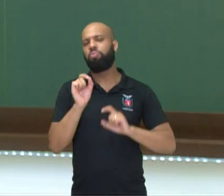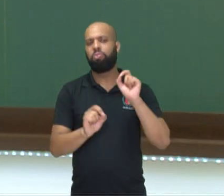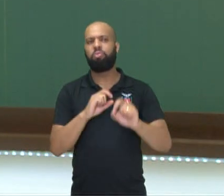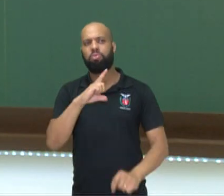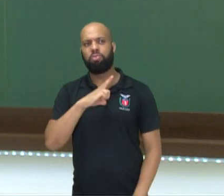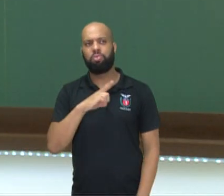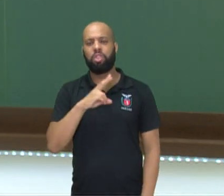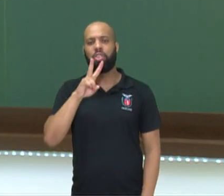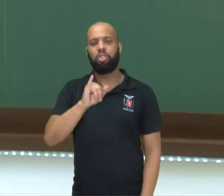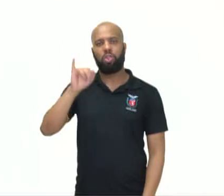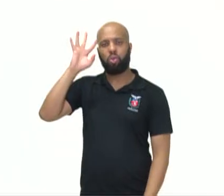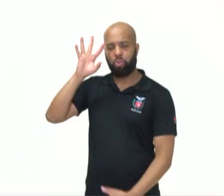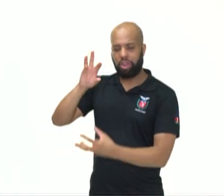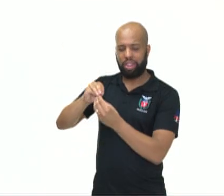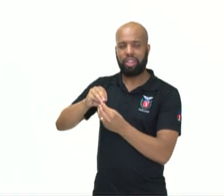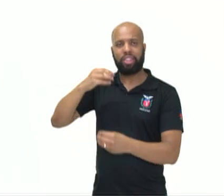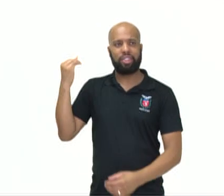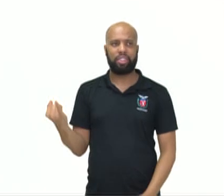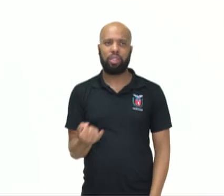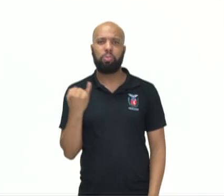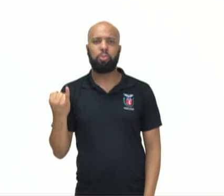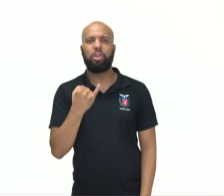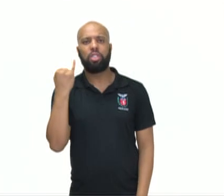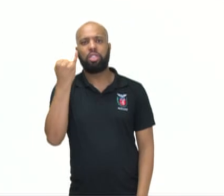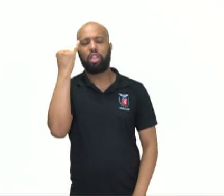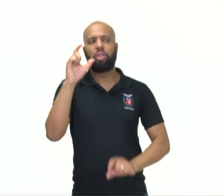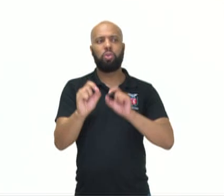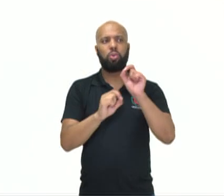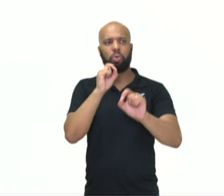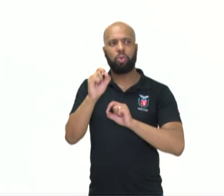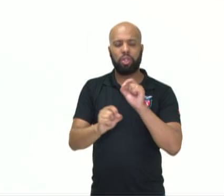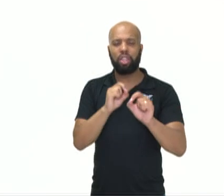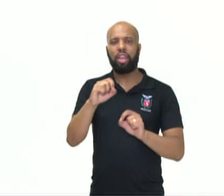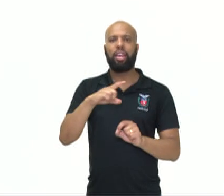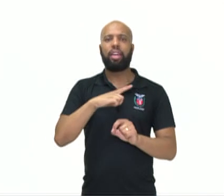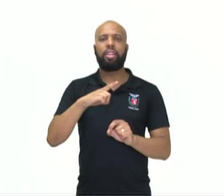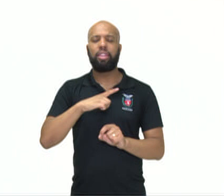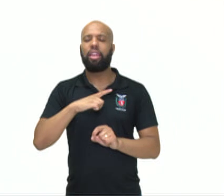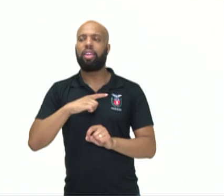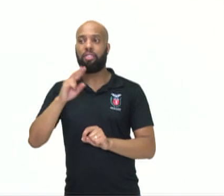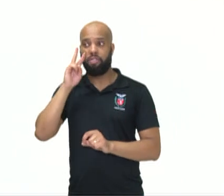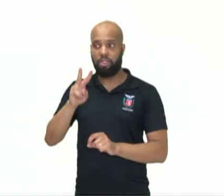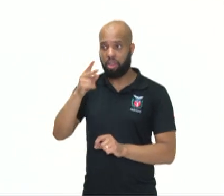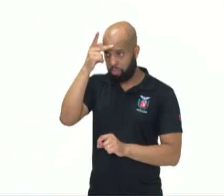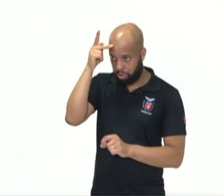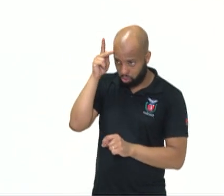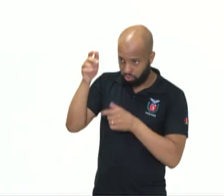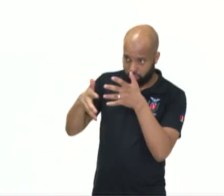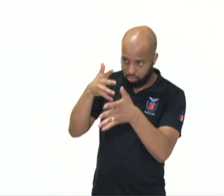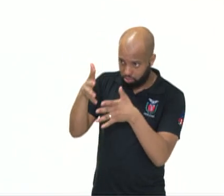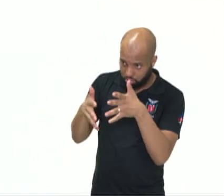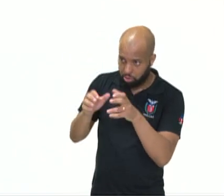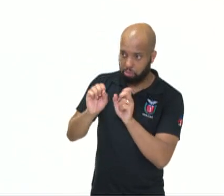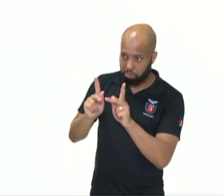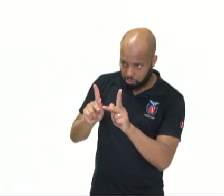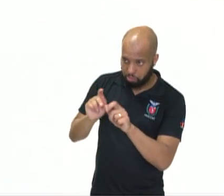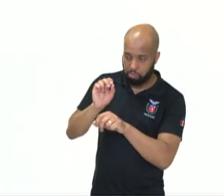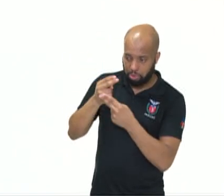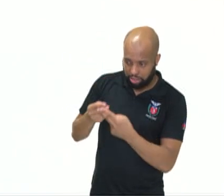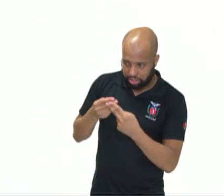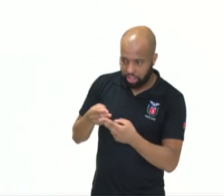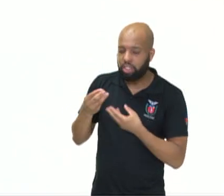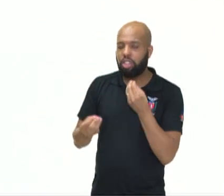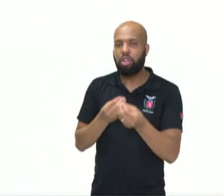vamos compreender a importância da escuta ativa e como exercê-la. Vamos